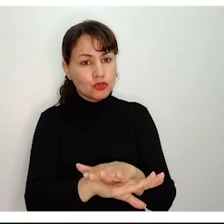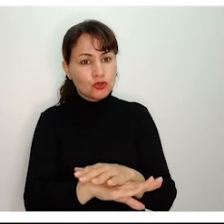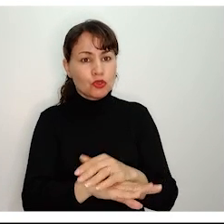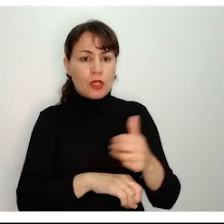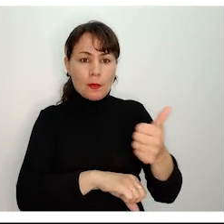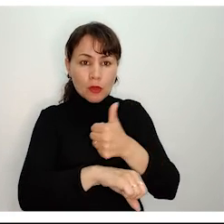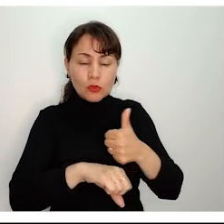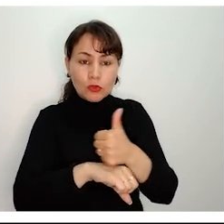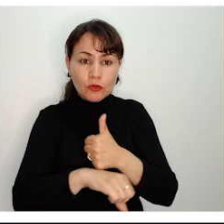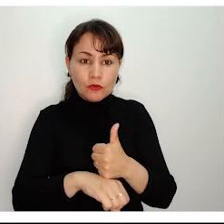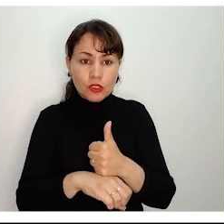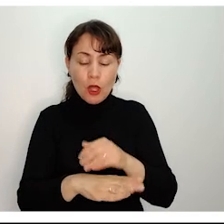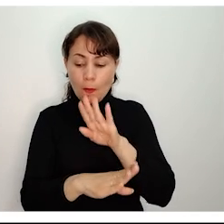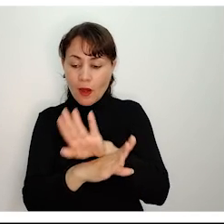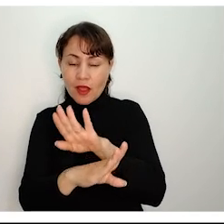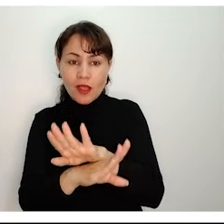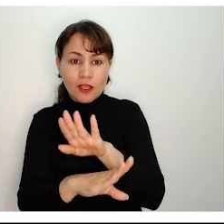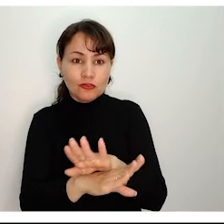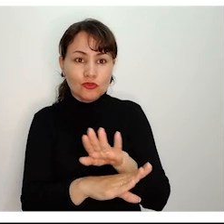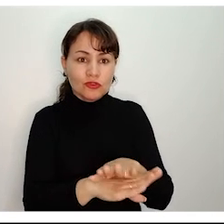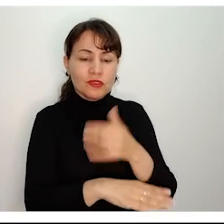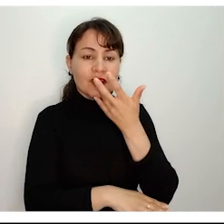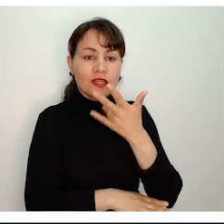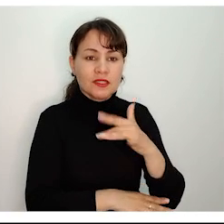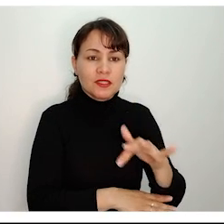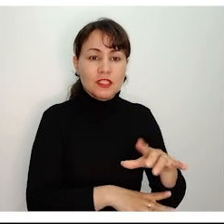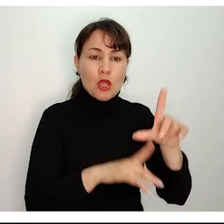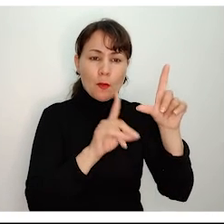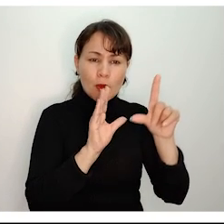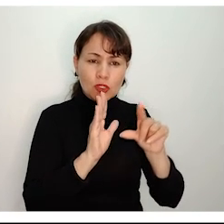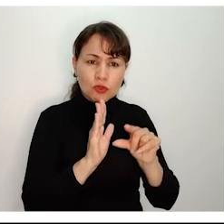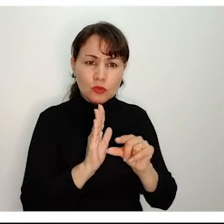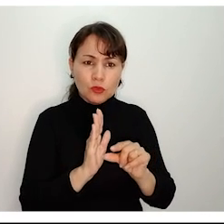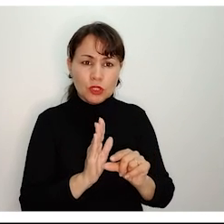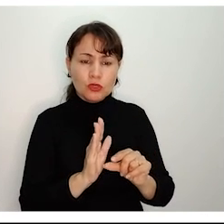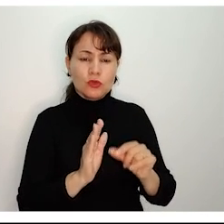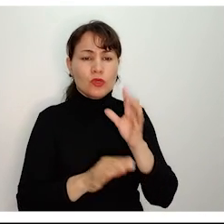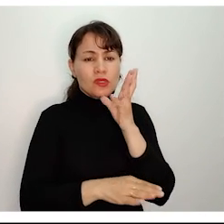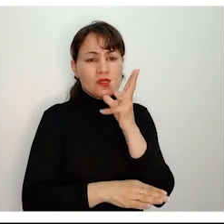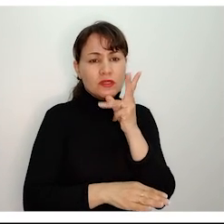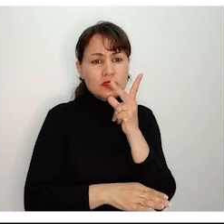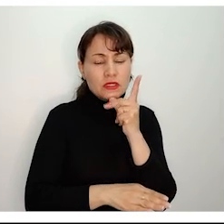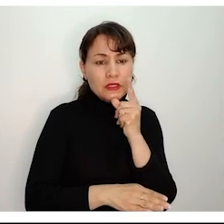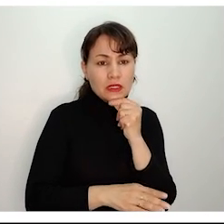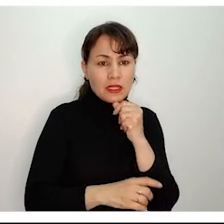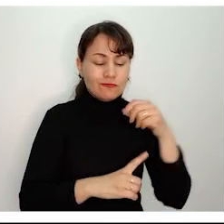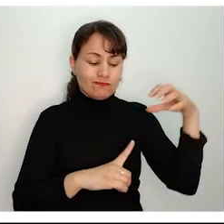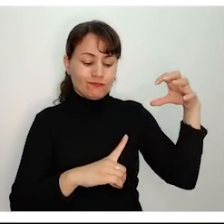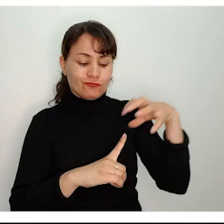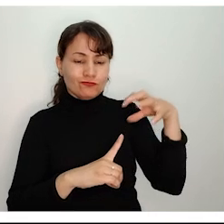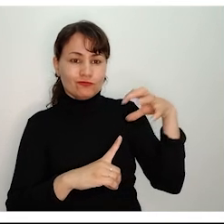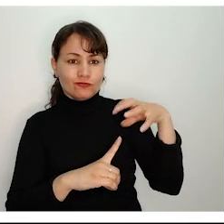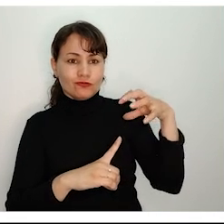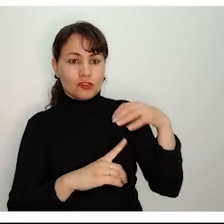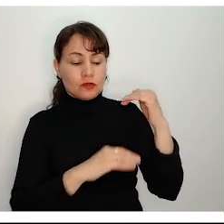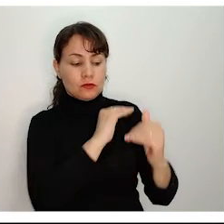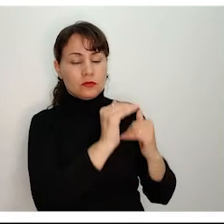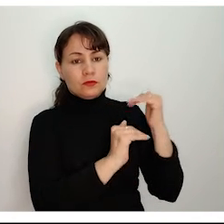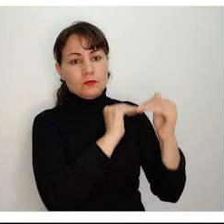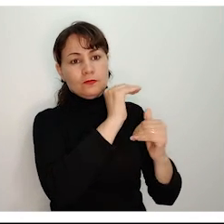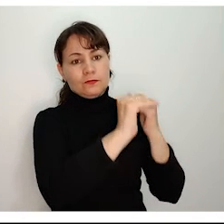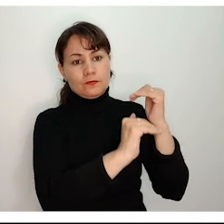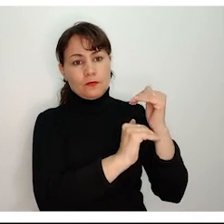essas crianças e para auxiliar essas crianças, para minimizar quaisquer situações que estejam